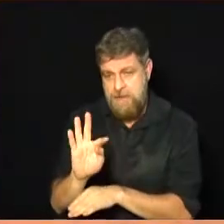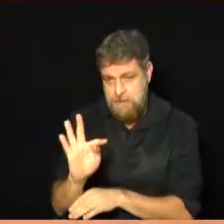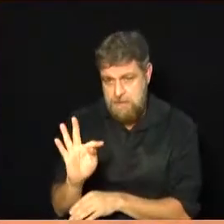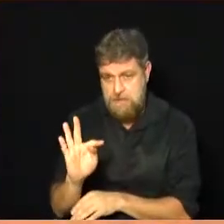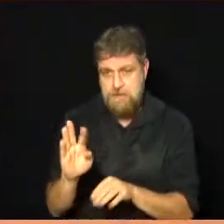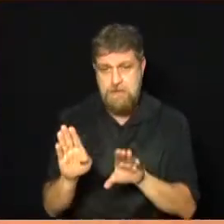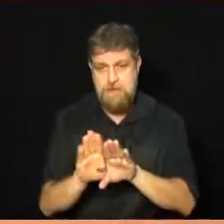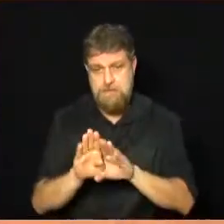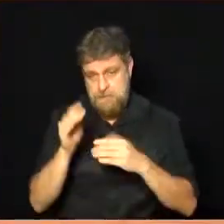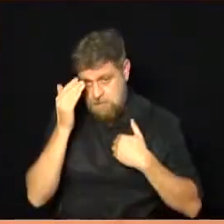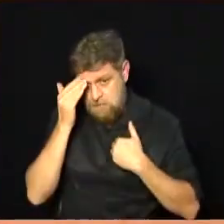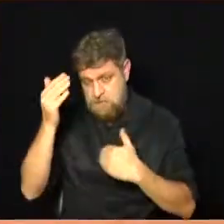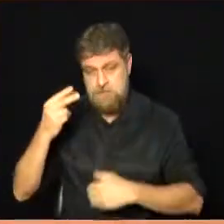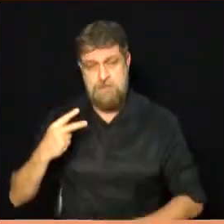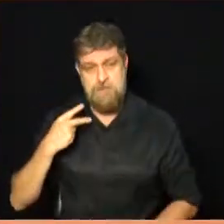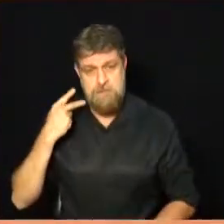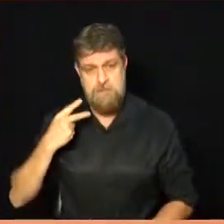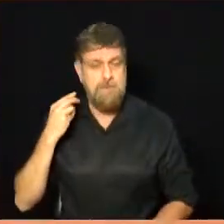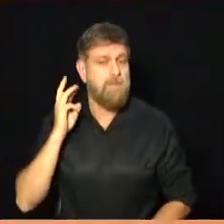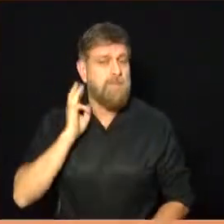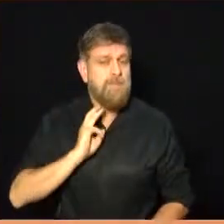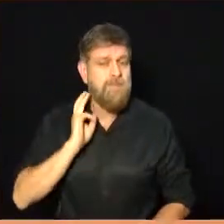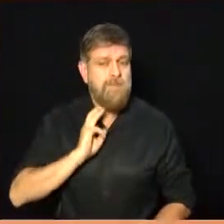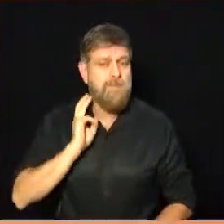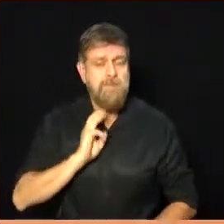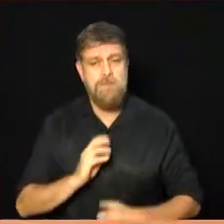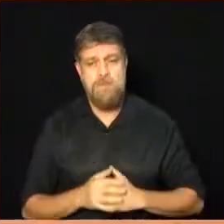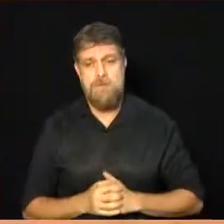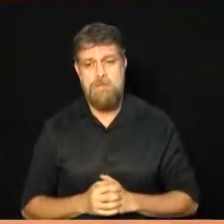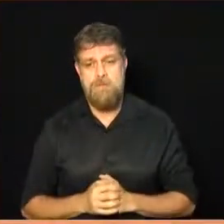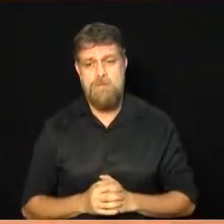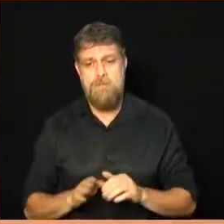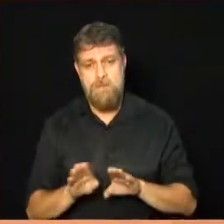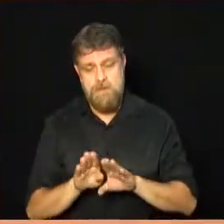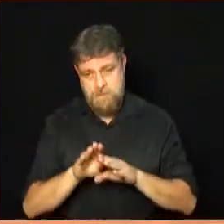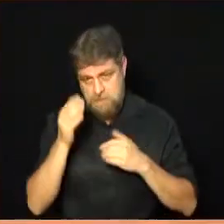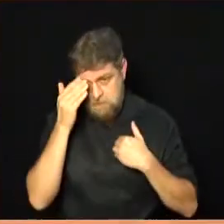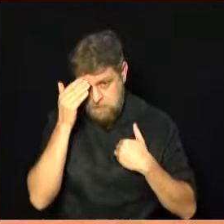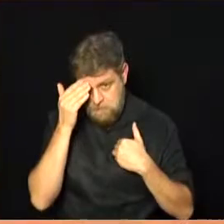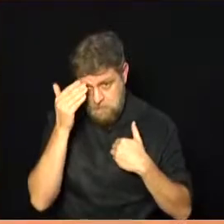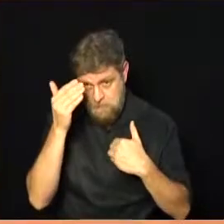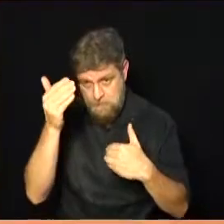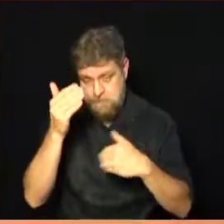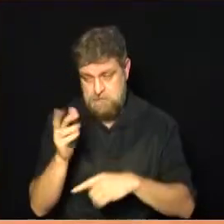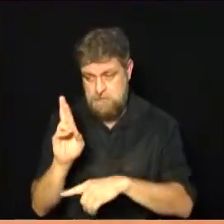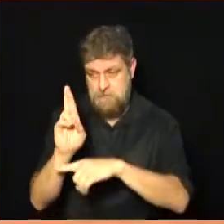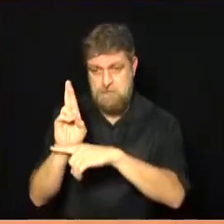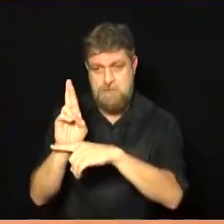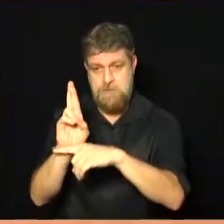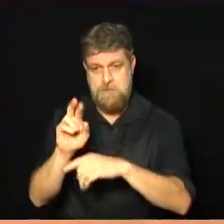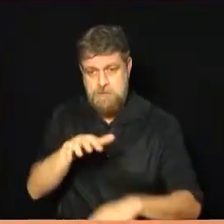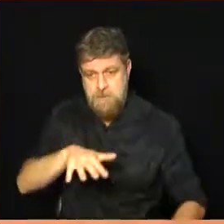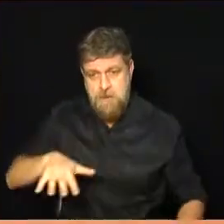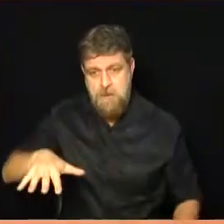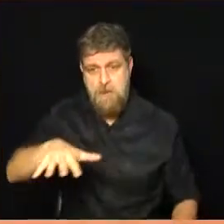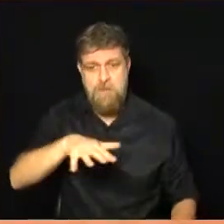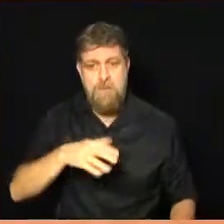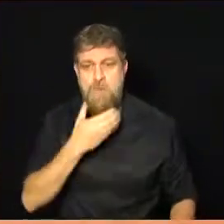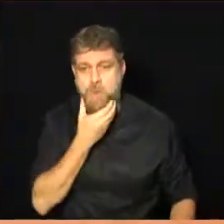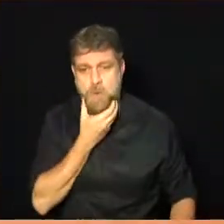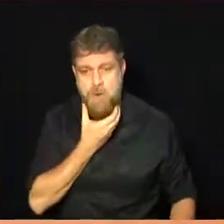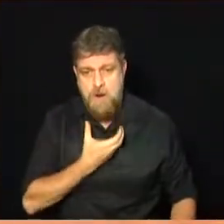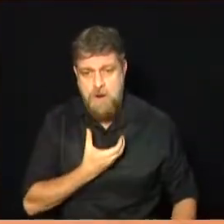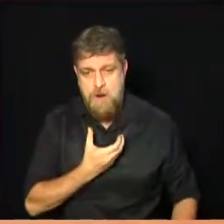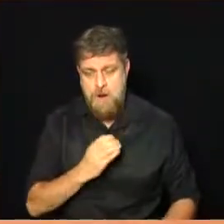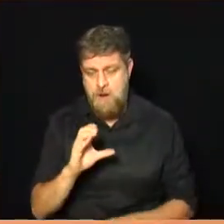do vereador Cecílio, agradecer também, representando o gabinete do vereador Carmo Luiz, Ricardo